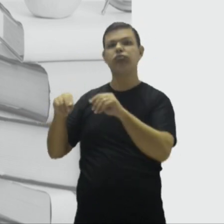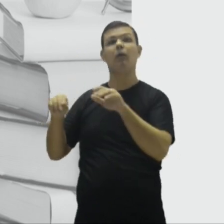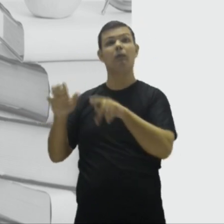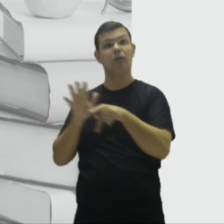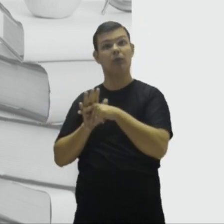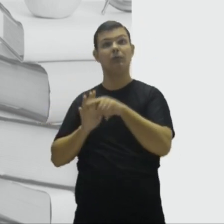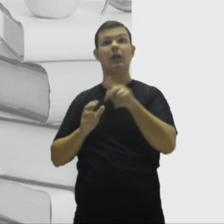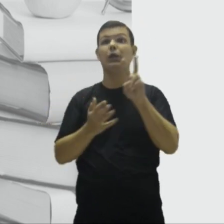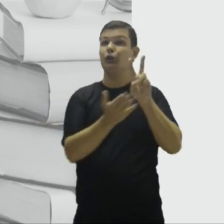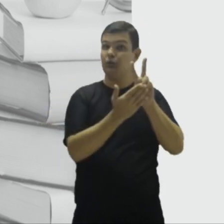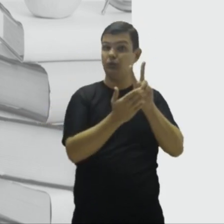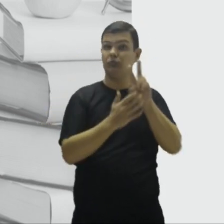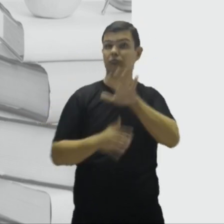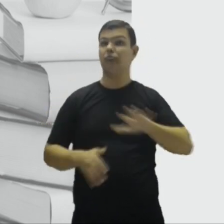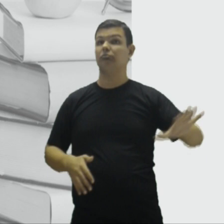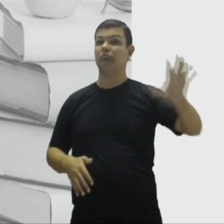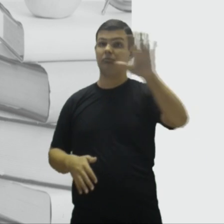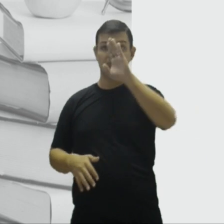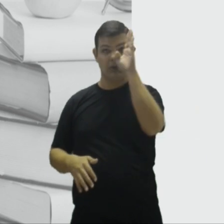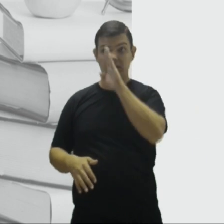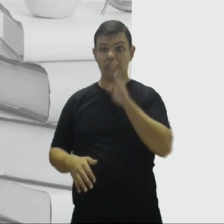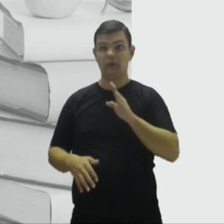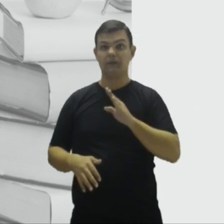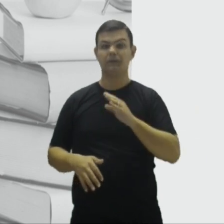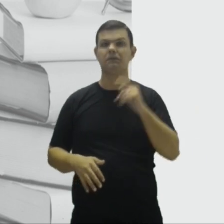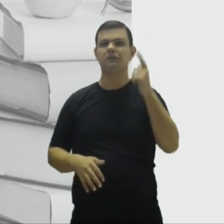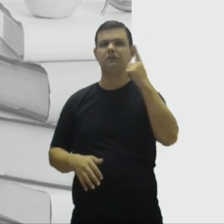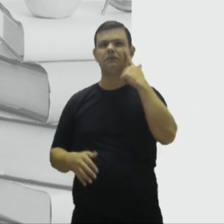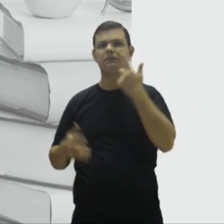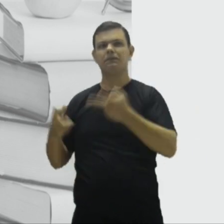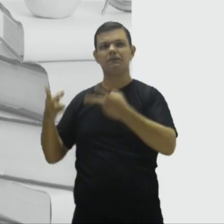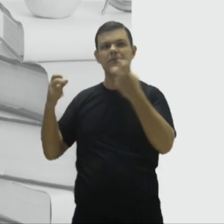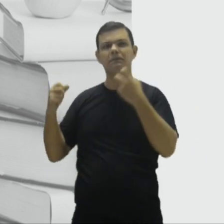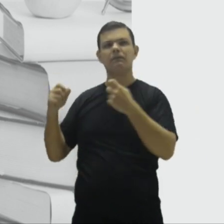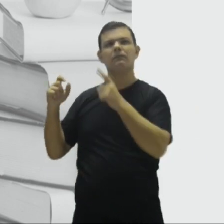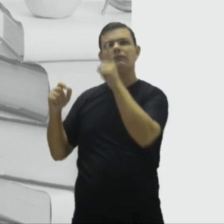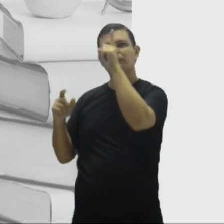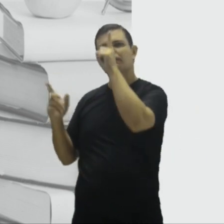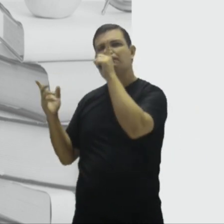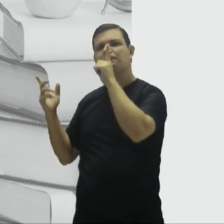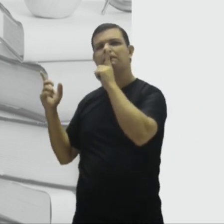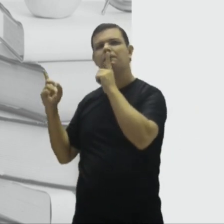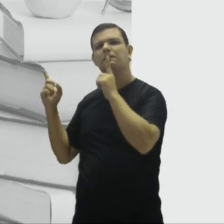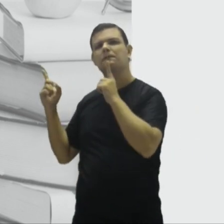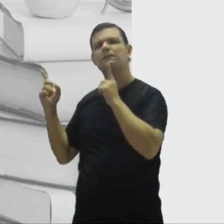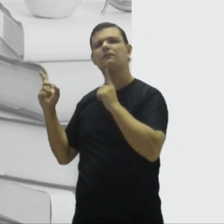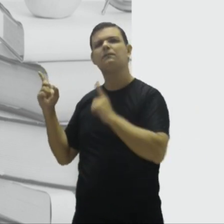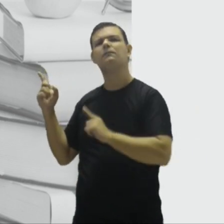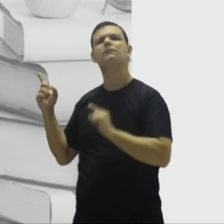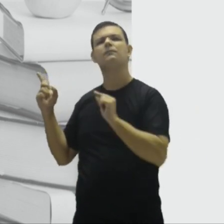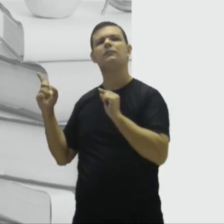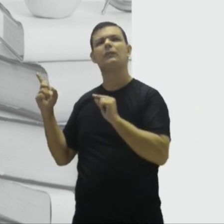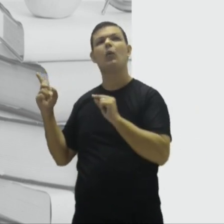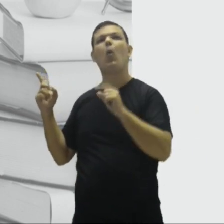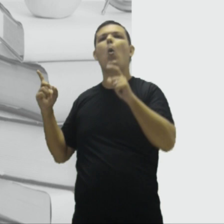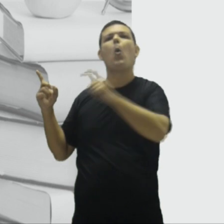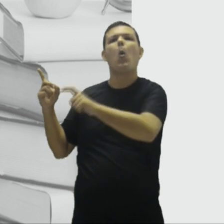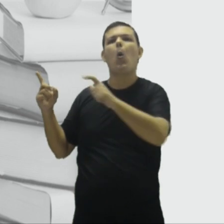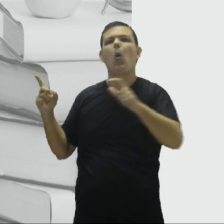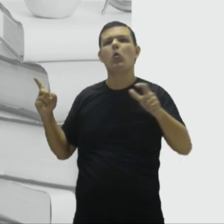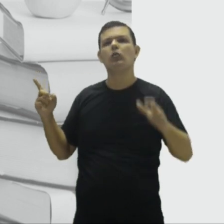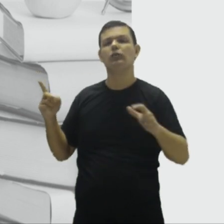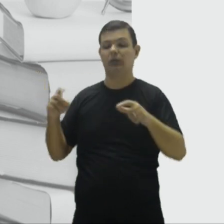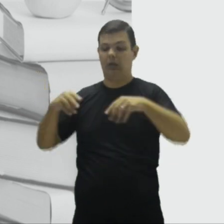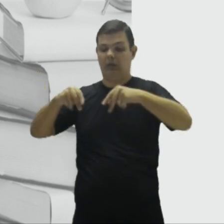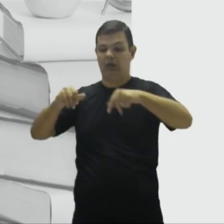Brasil. Se você observar, essa parte amarela é onde mostra onde estão as